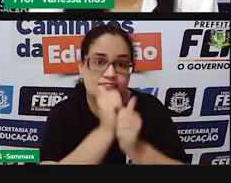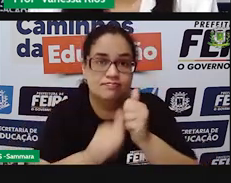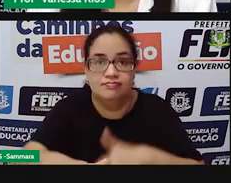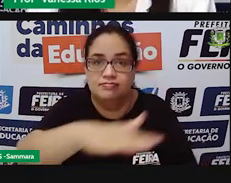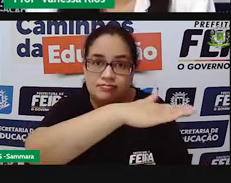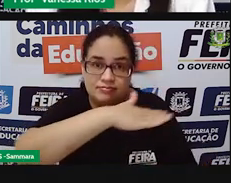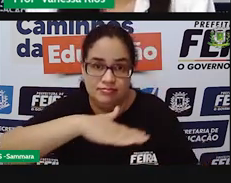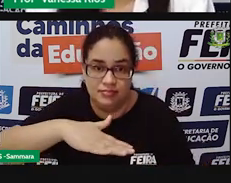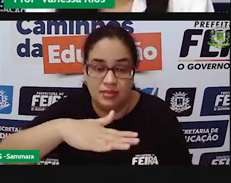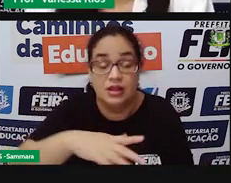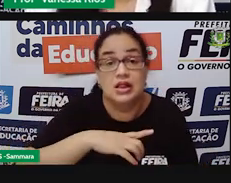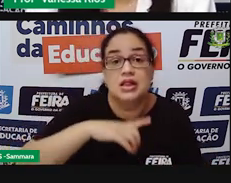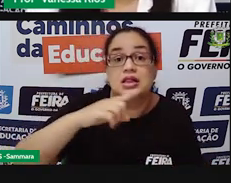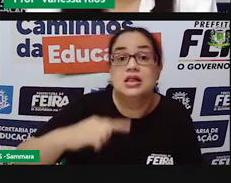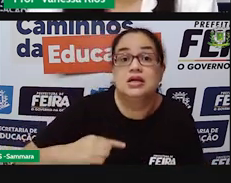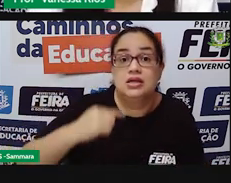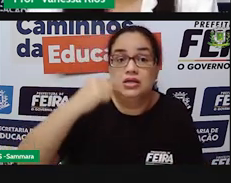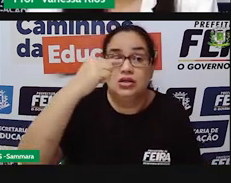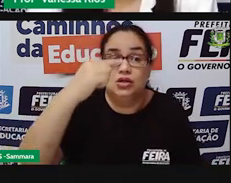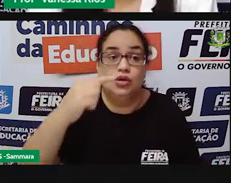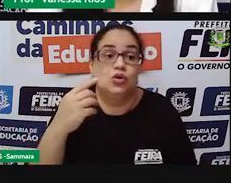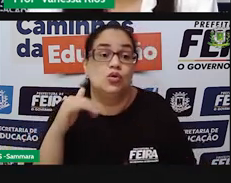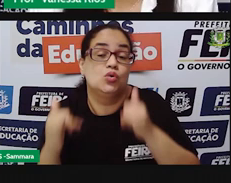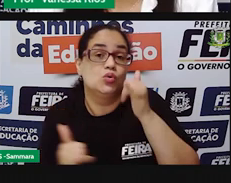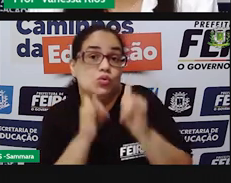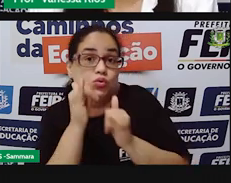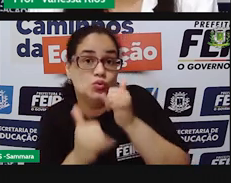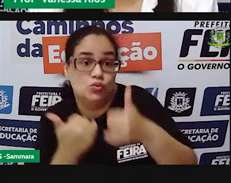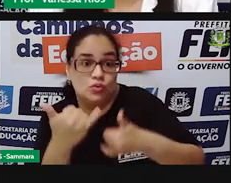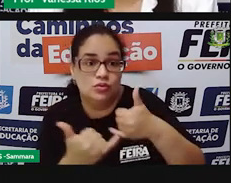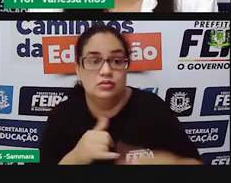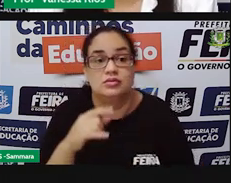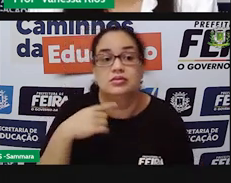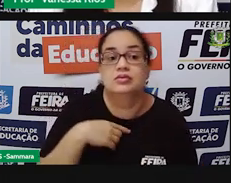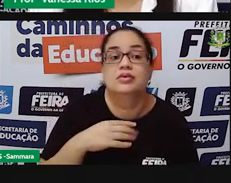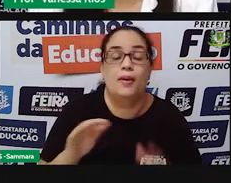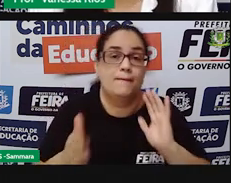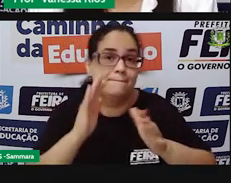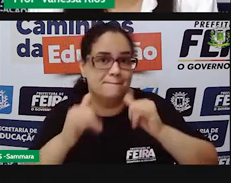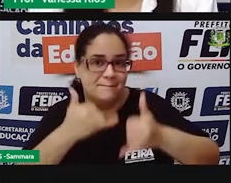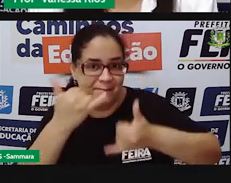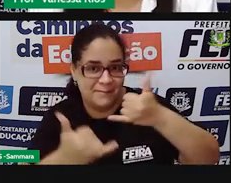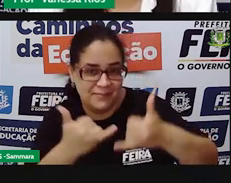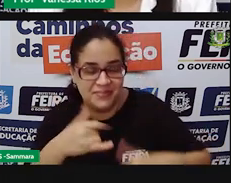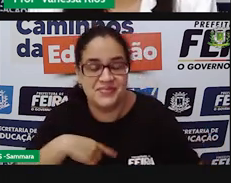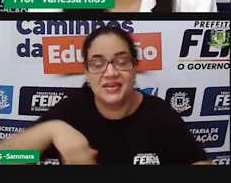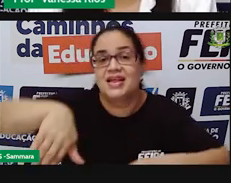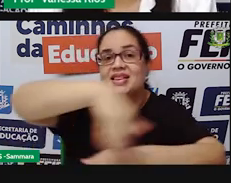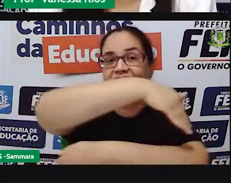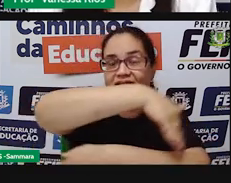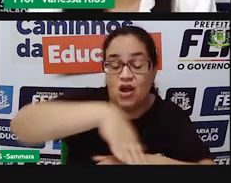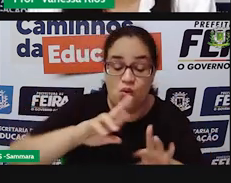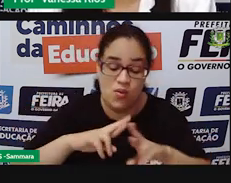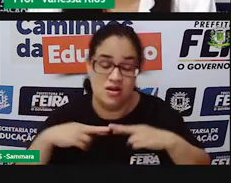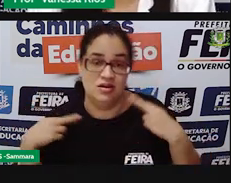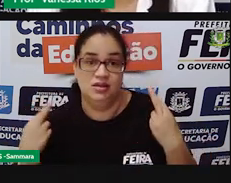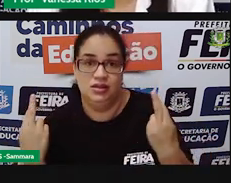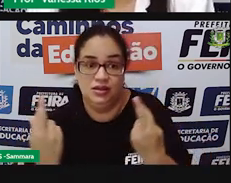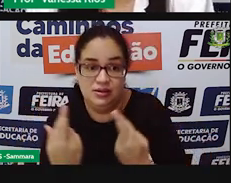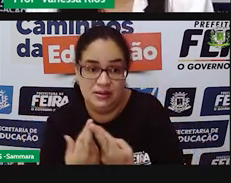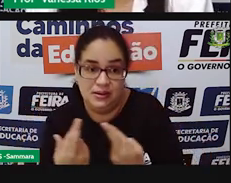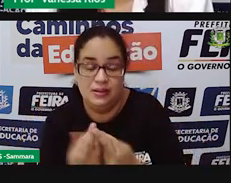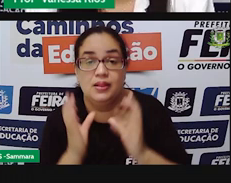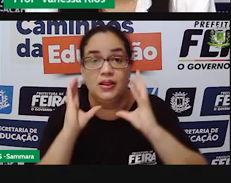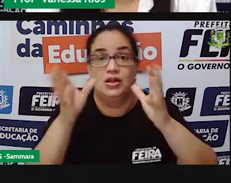deles. Logo, o jogo vira uma festa. A meninada da rua se reúne para jogar